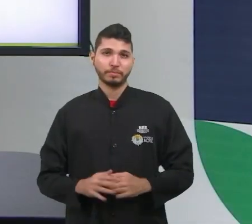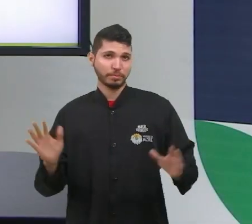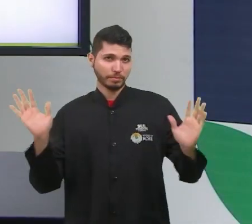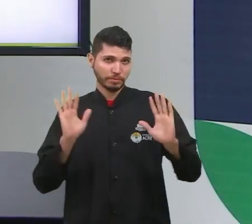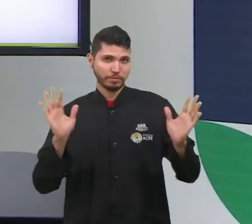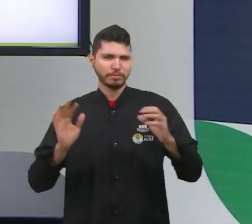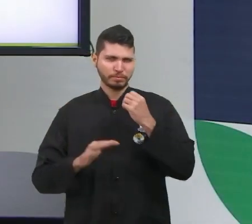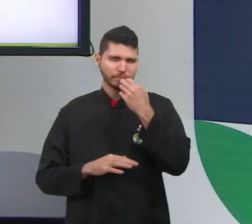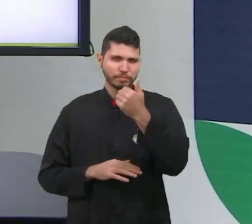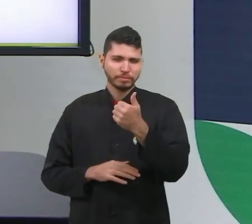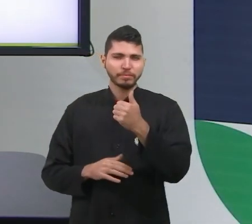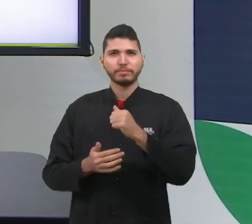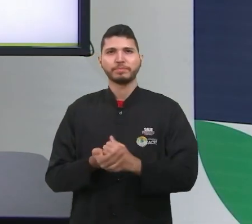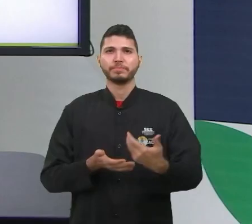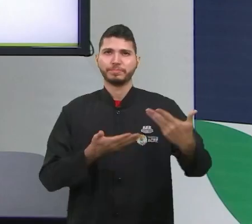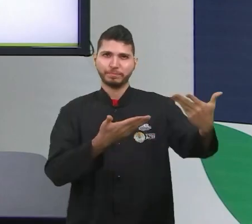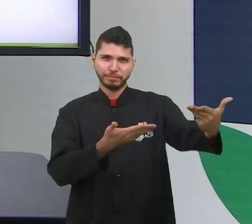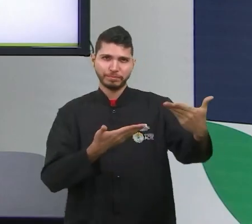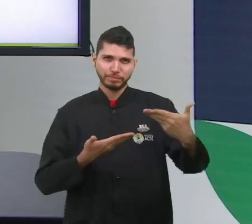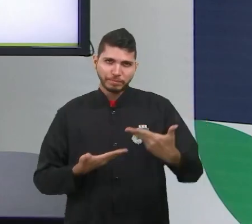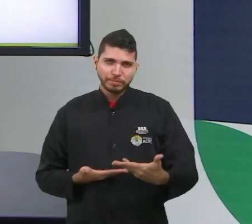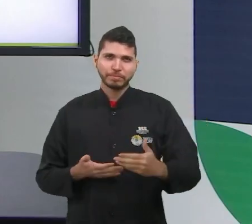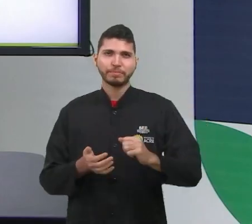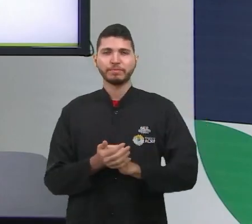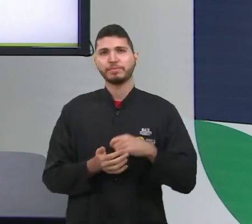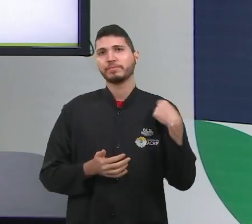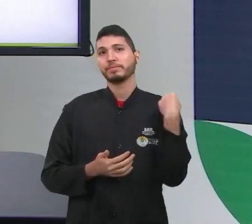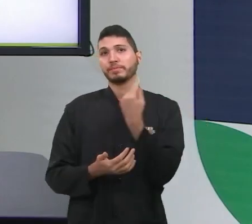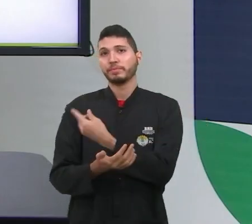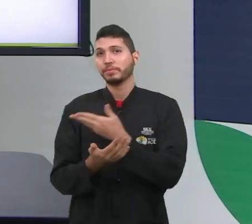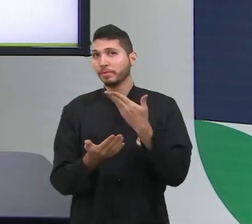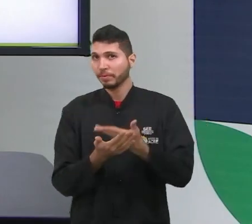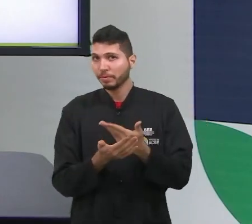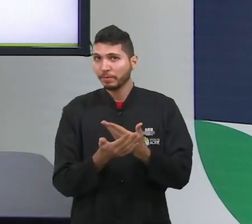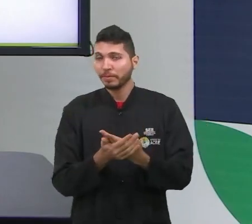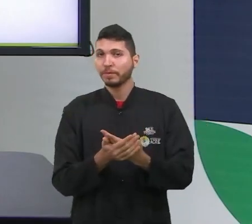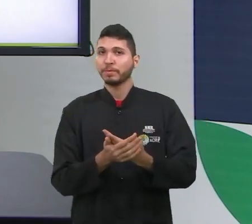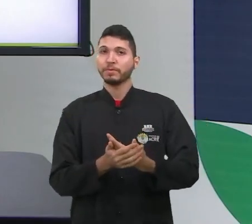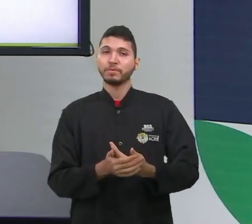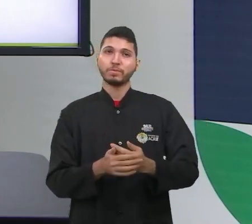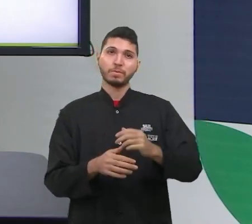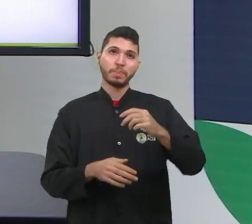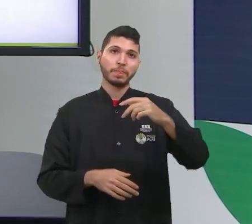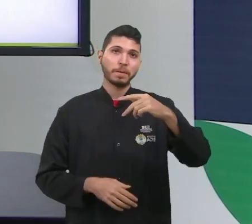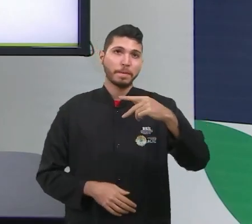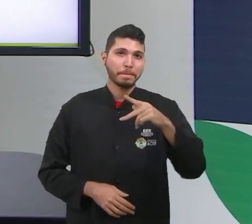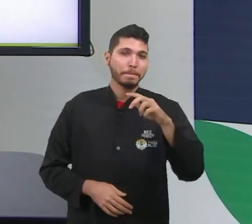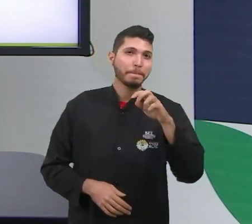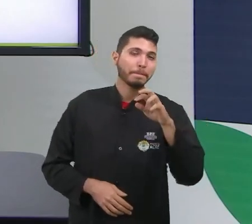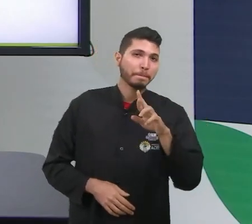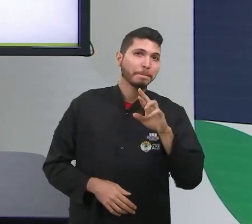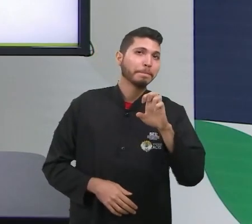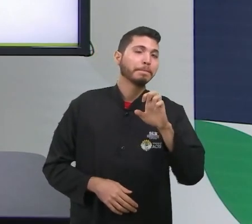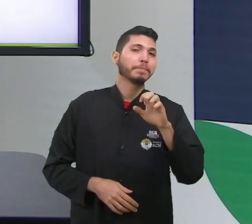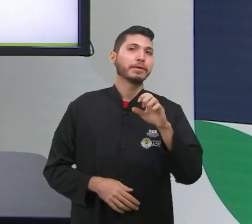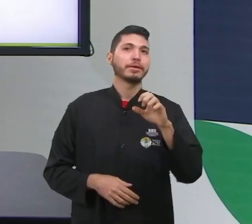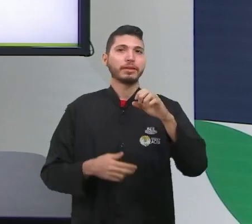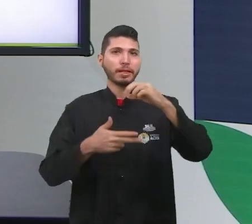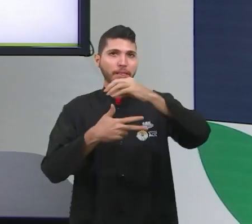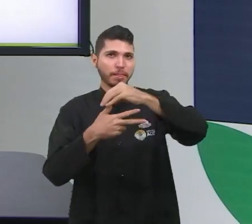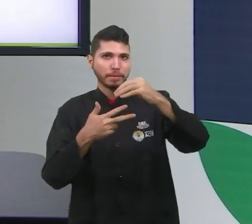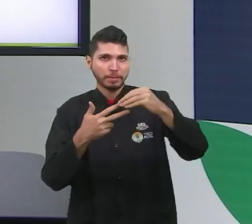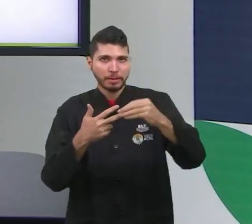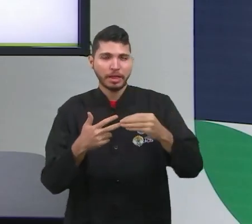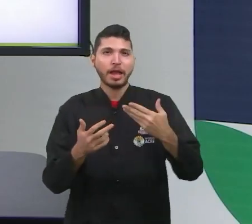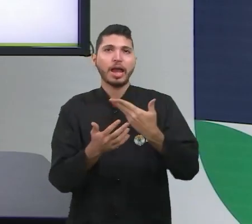Olá, tudo bem? Sejam todos bem-vindos à nossa aula do Pré-ENEM de hoje. Eu sou a professora Jamaica Kelly e hoje o tema da